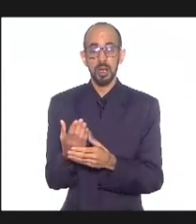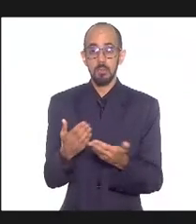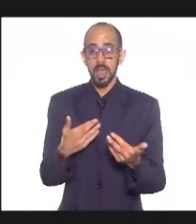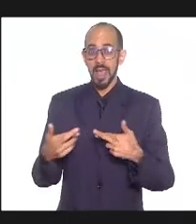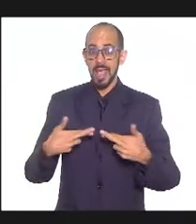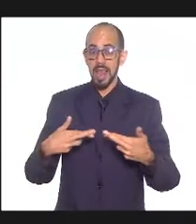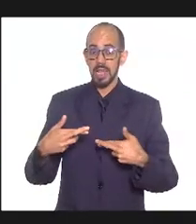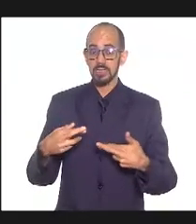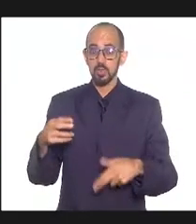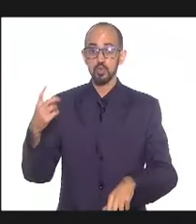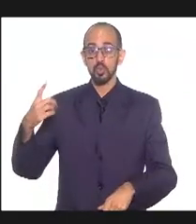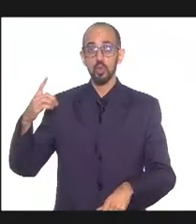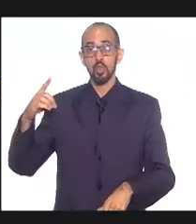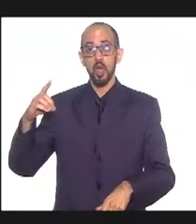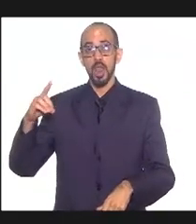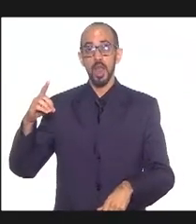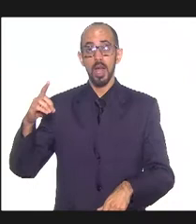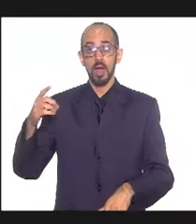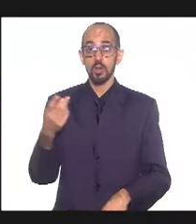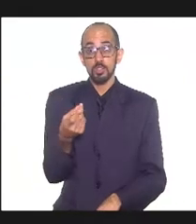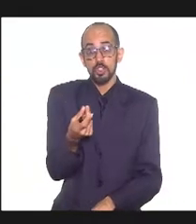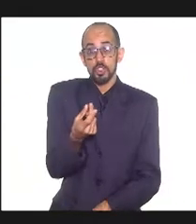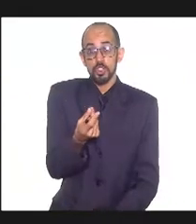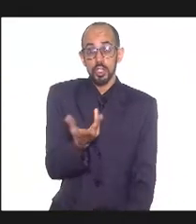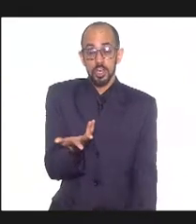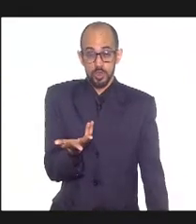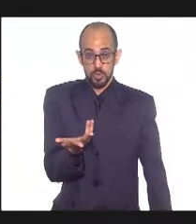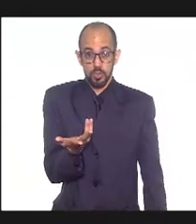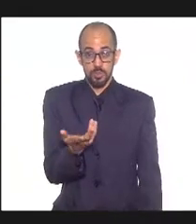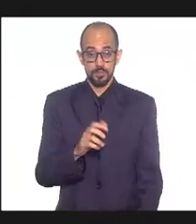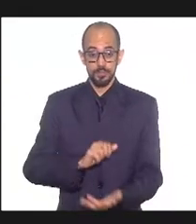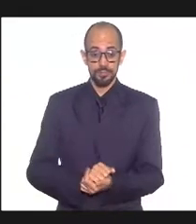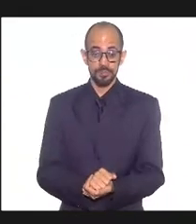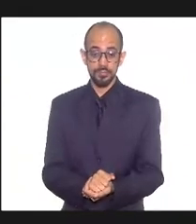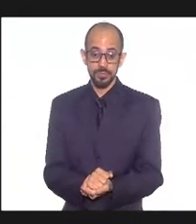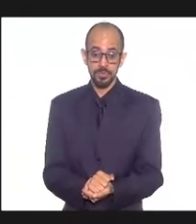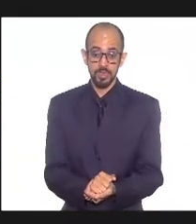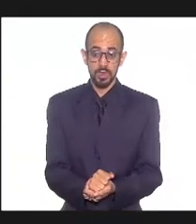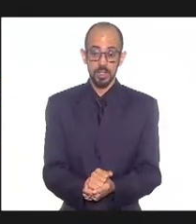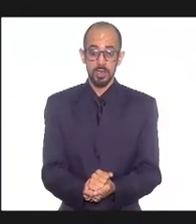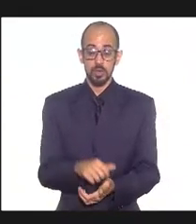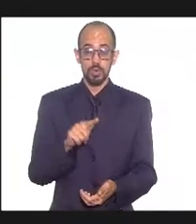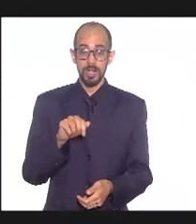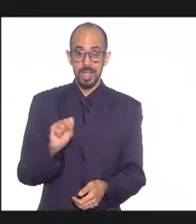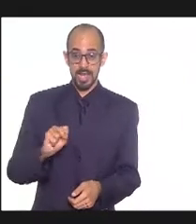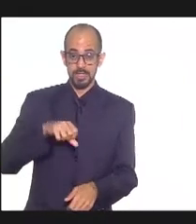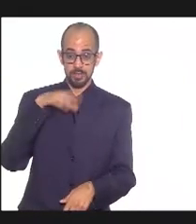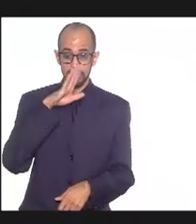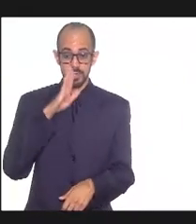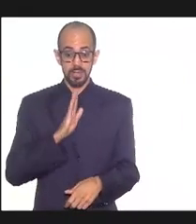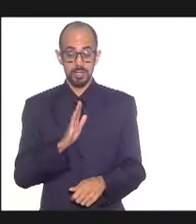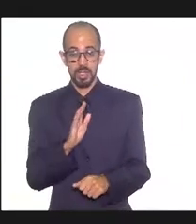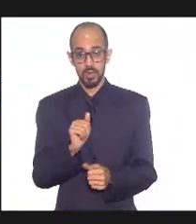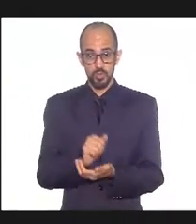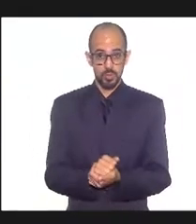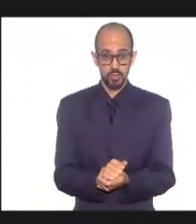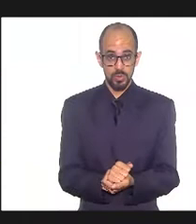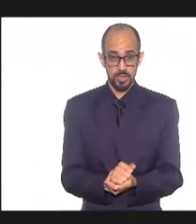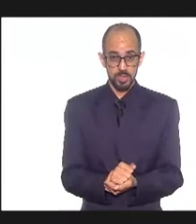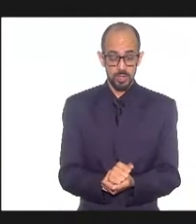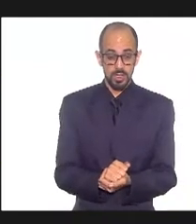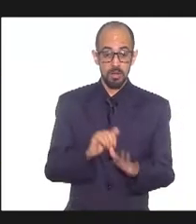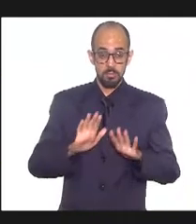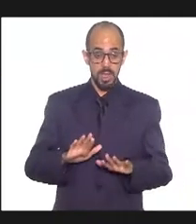parametriza o preço dele em termos de derivados internacionais, portanto, torna o gás nacional uma commodity, que teoricamente ele não é, ele